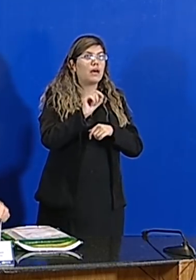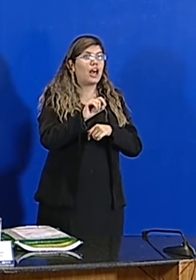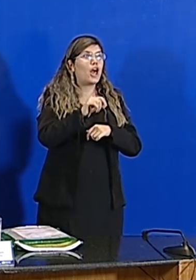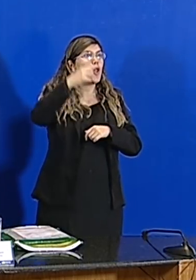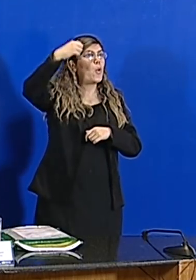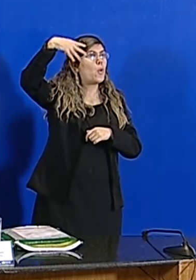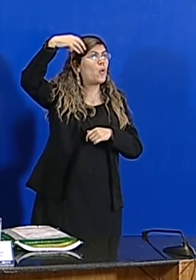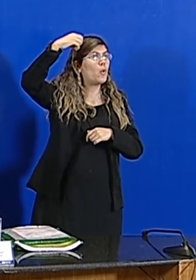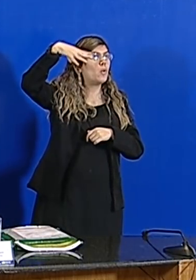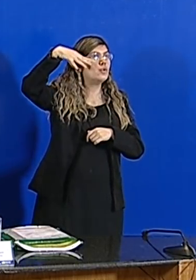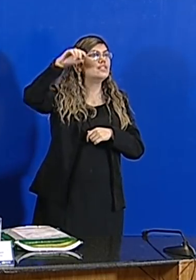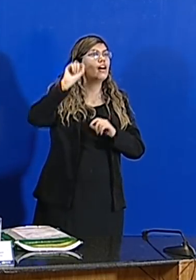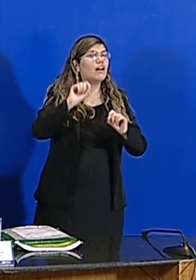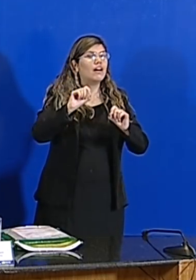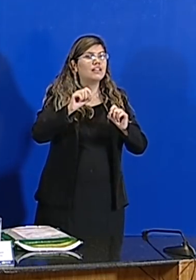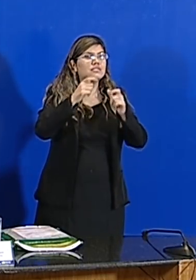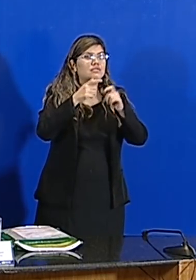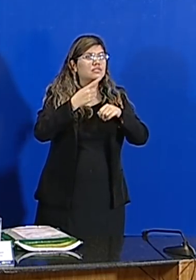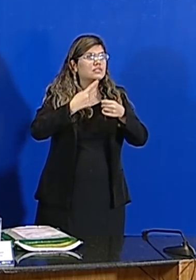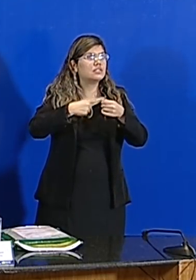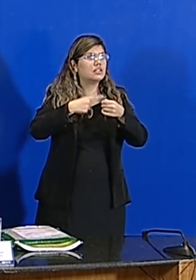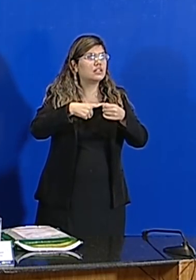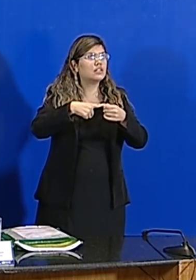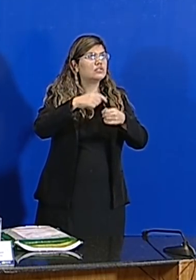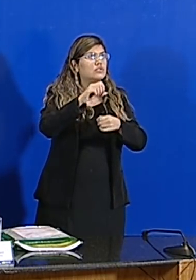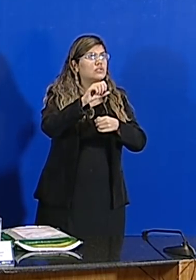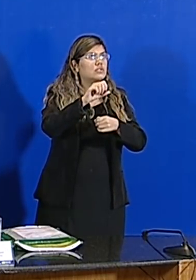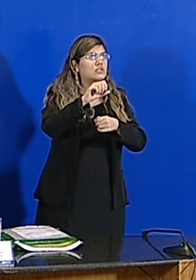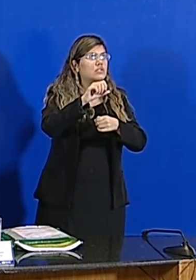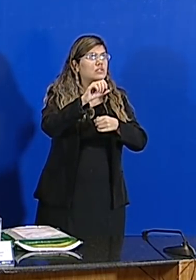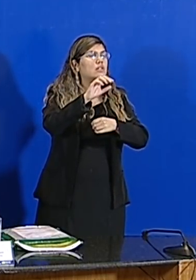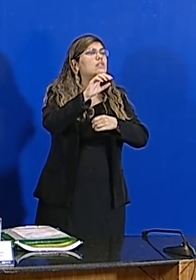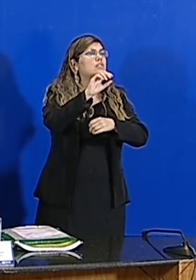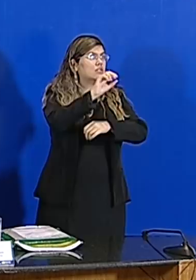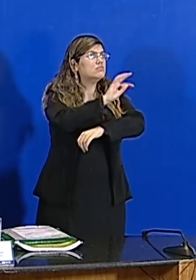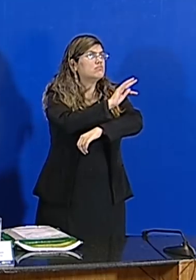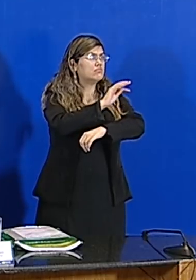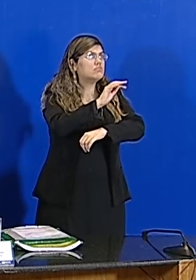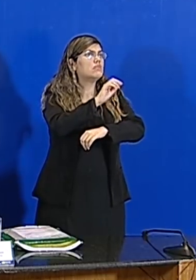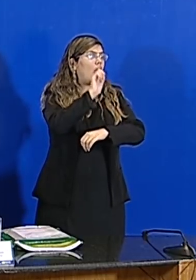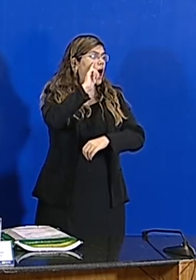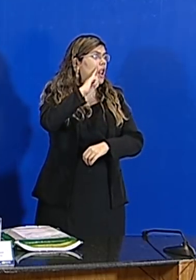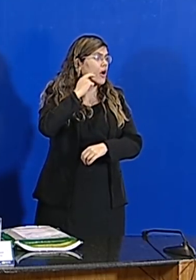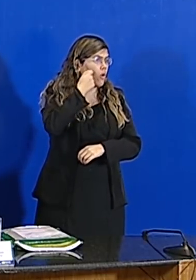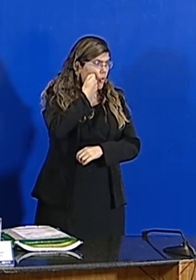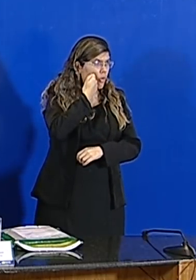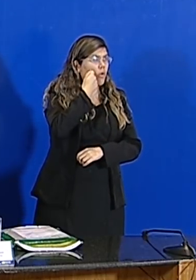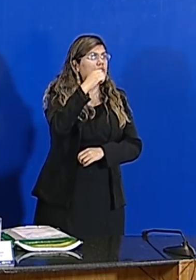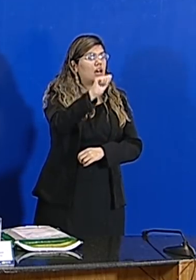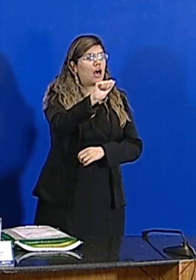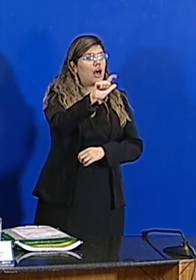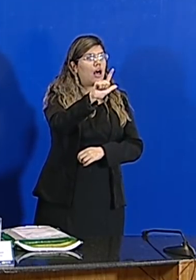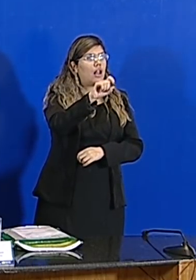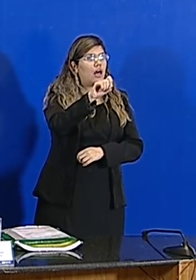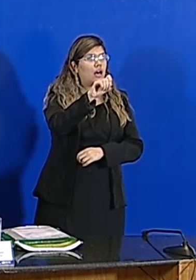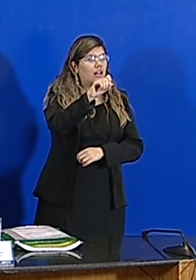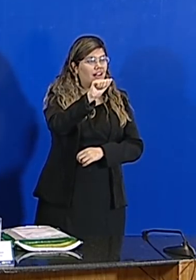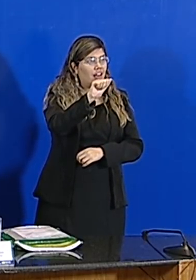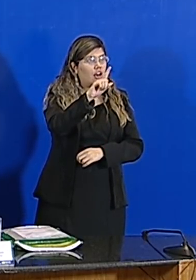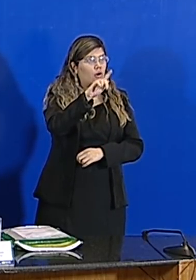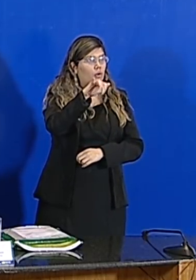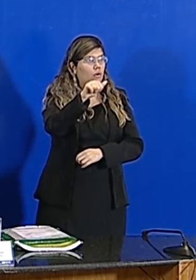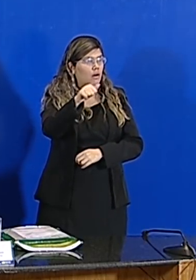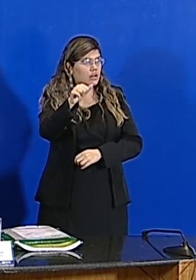Foi em Sobradinho, né? E Alagoas também, dois locais que deram problema de luz, né?